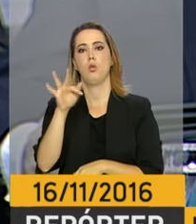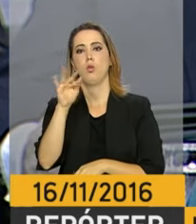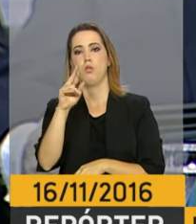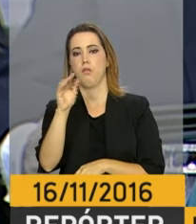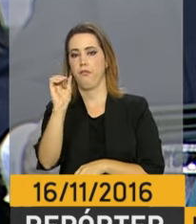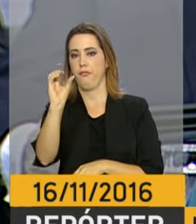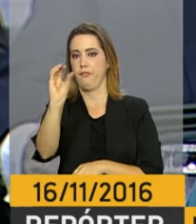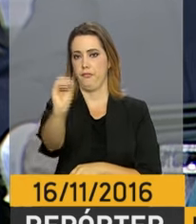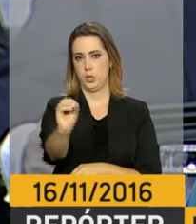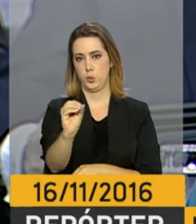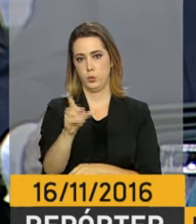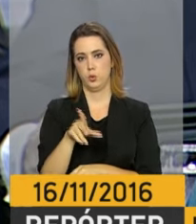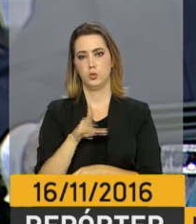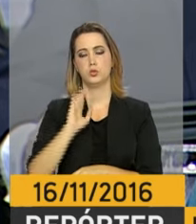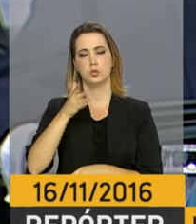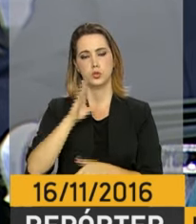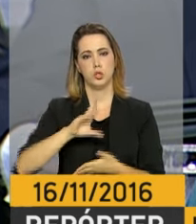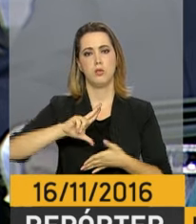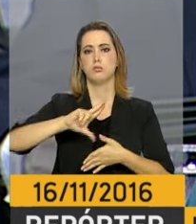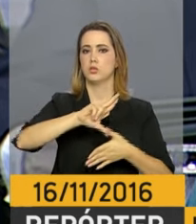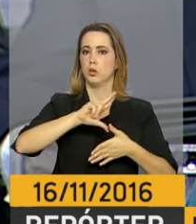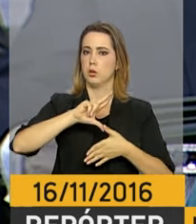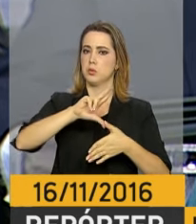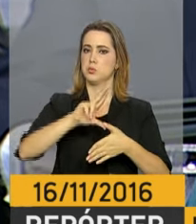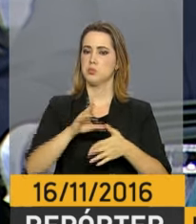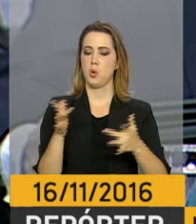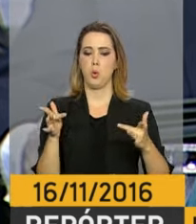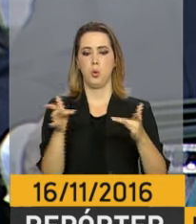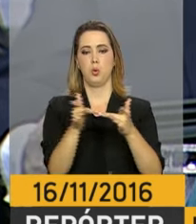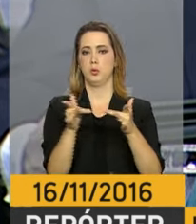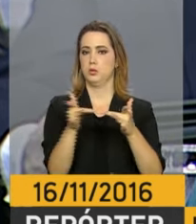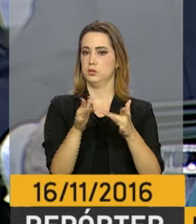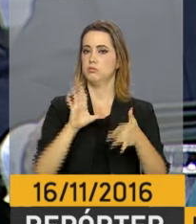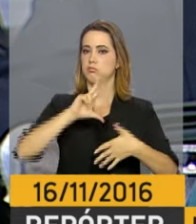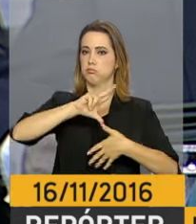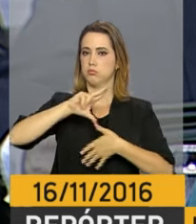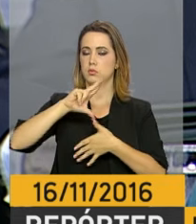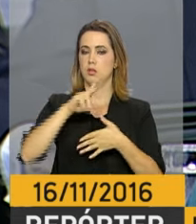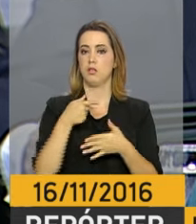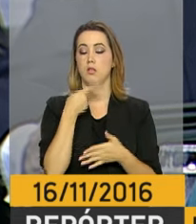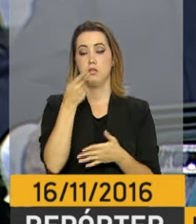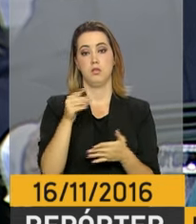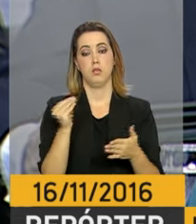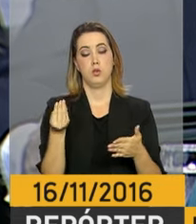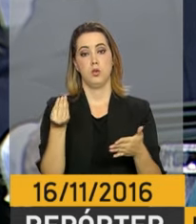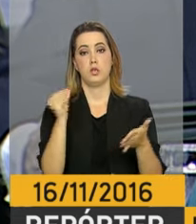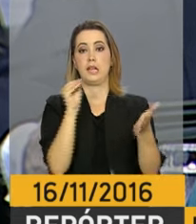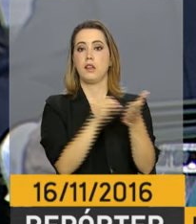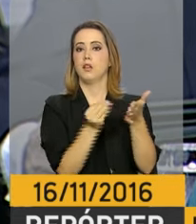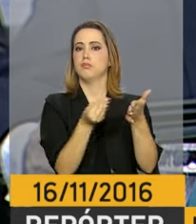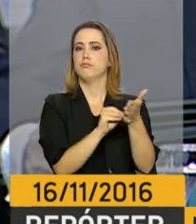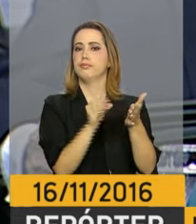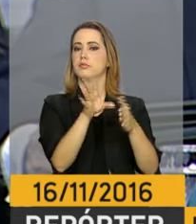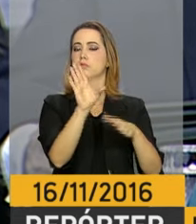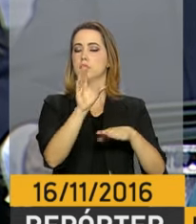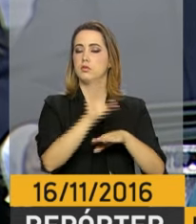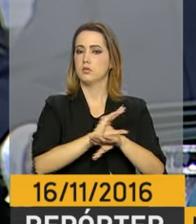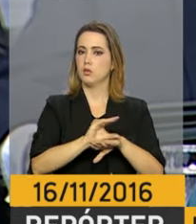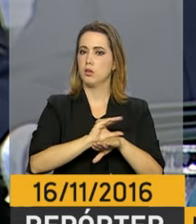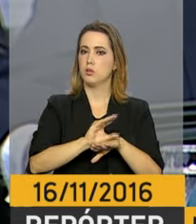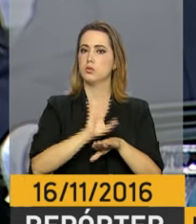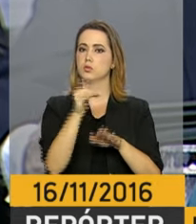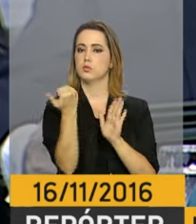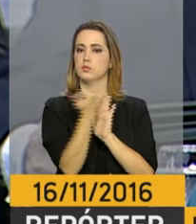que era muito ligado à América Latina não é que se traduziu num dispositivo constitucional que estabelece